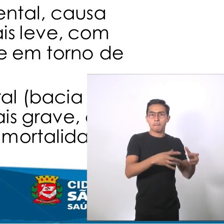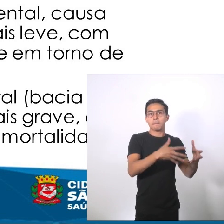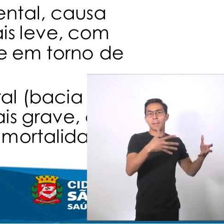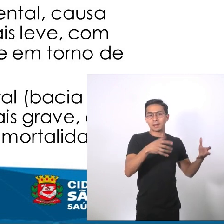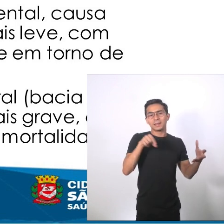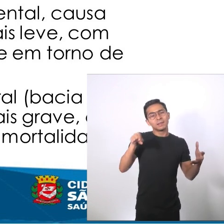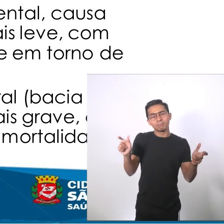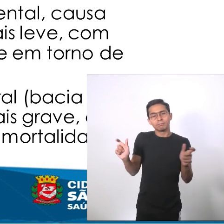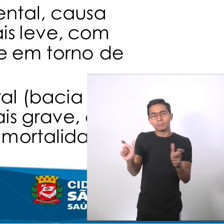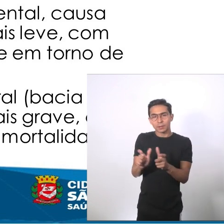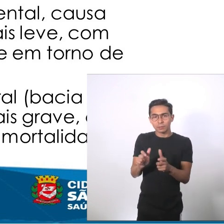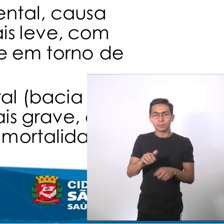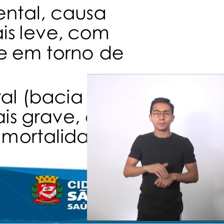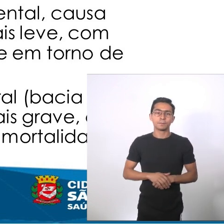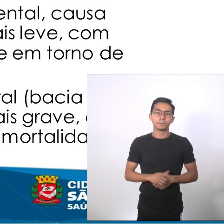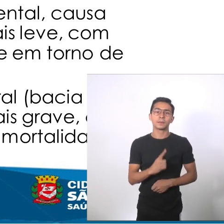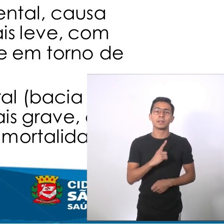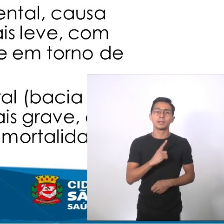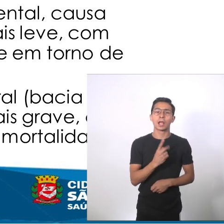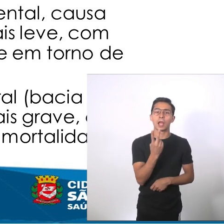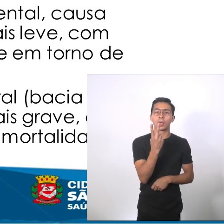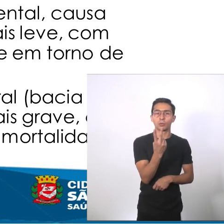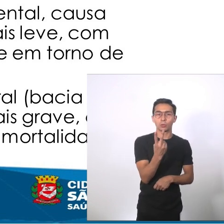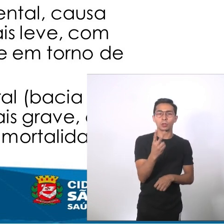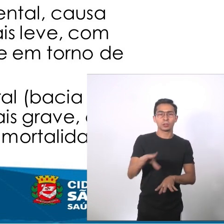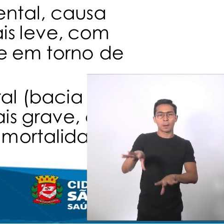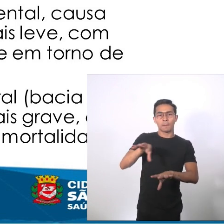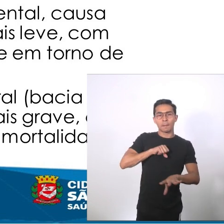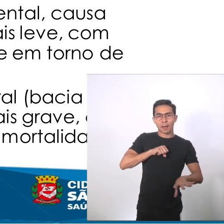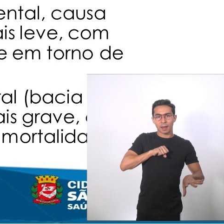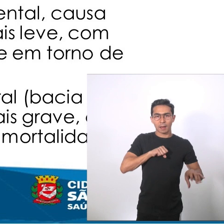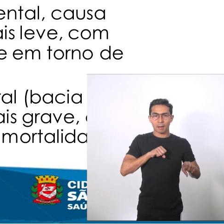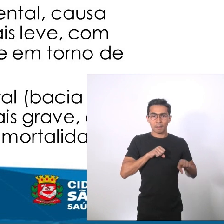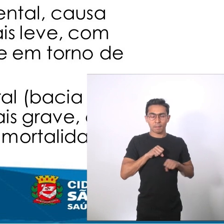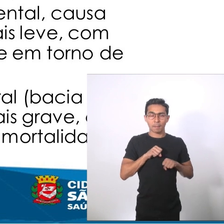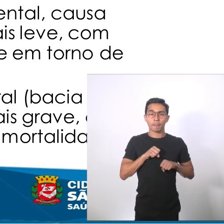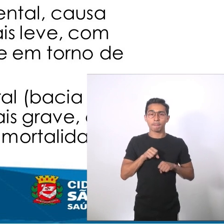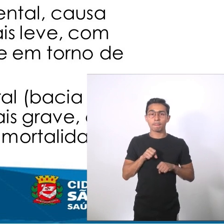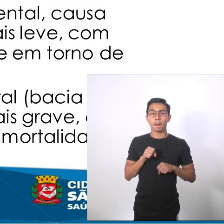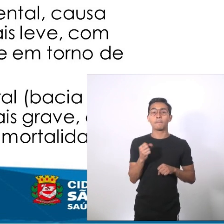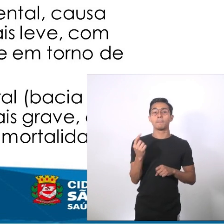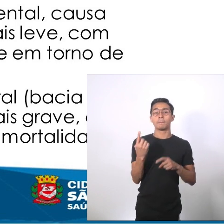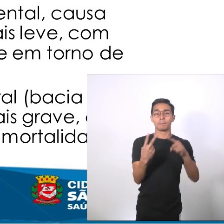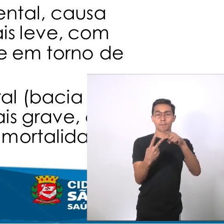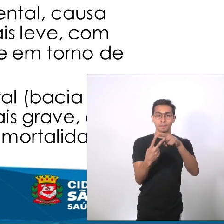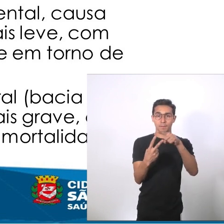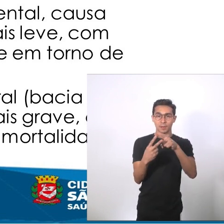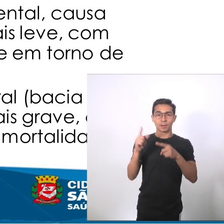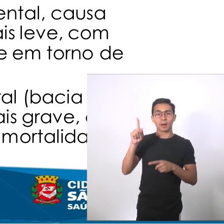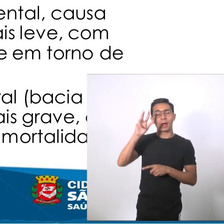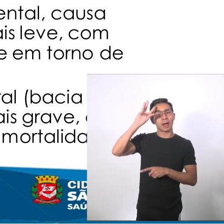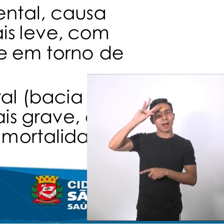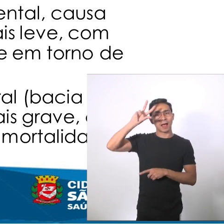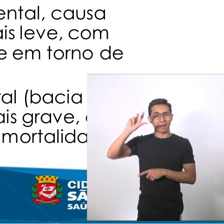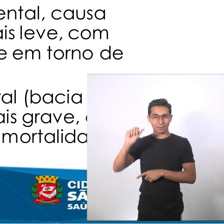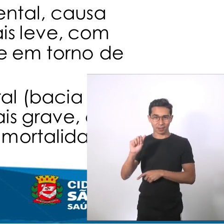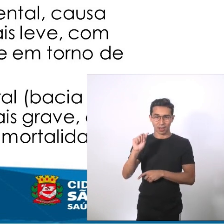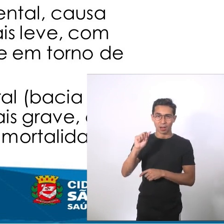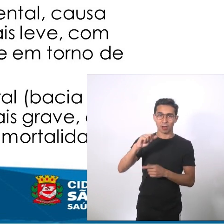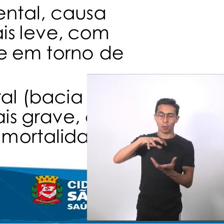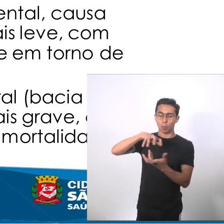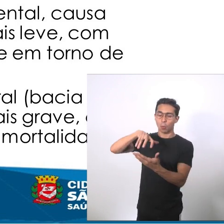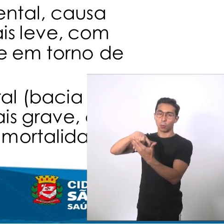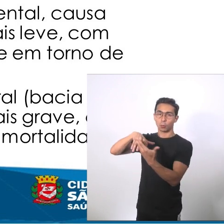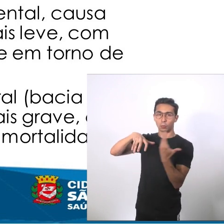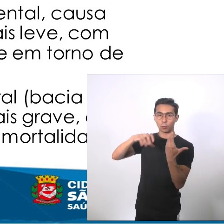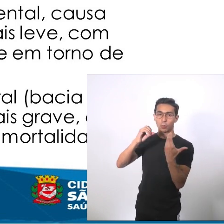quiserem chamar, clados virais. Um é na África Ocidental, causa doença mais leve, com mortalidade em